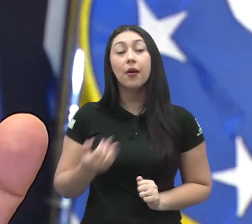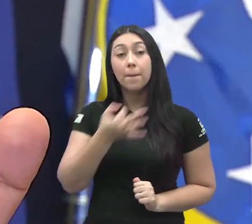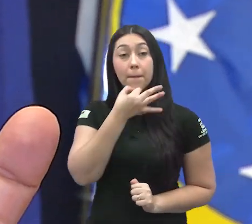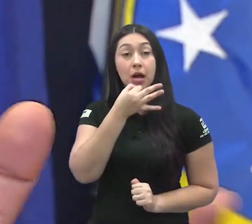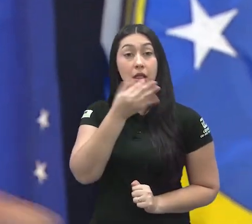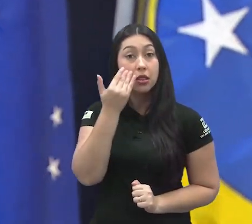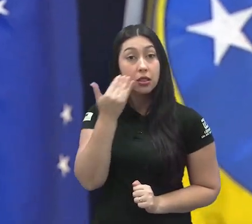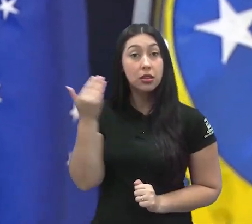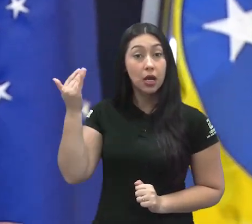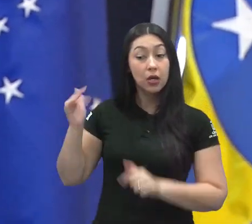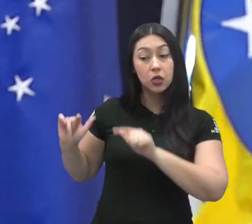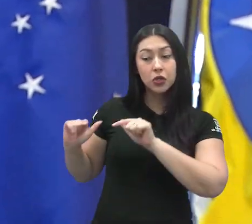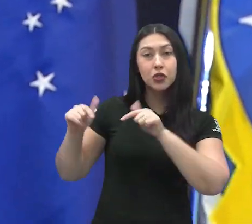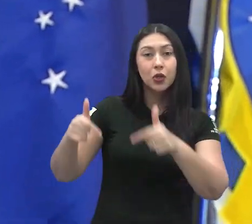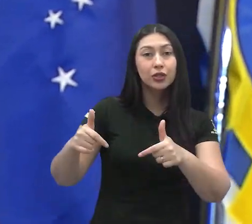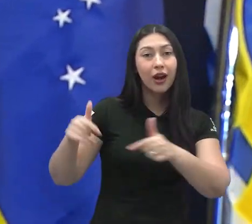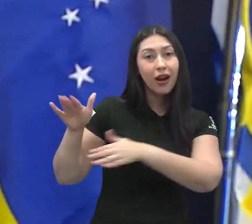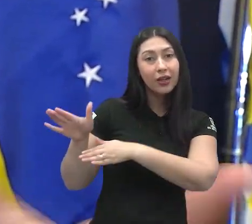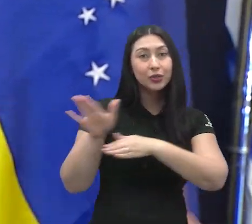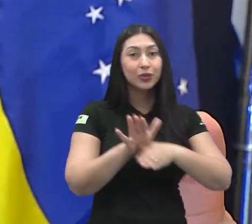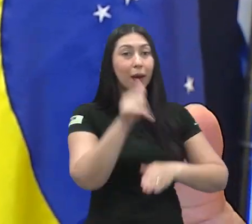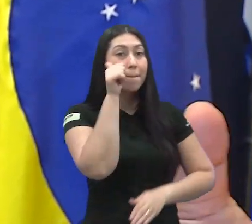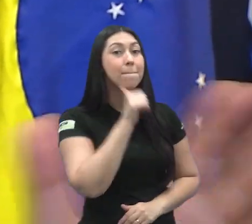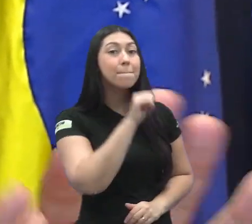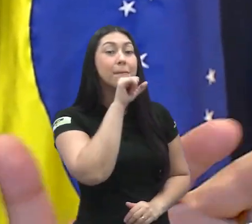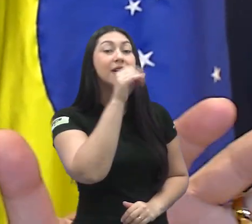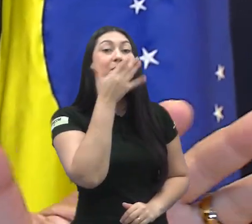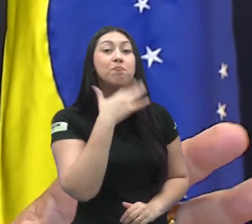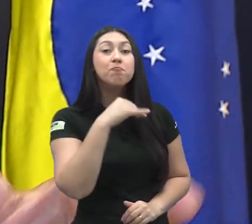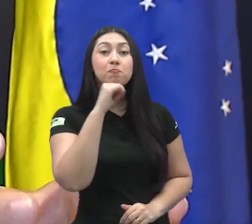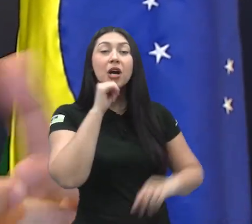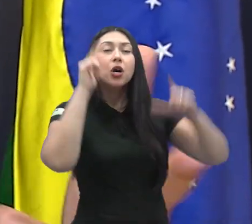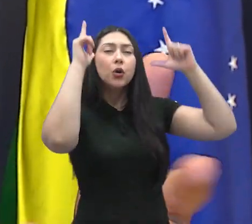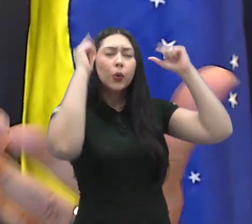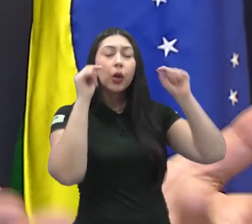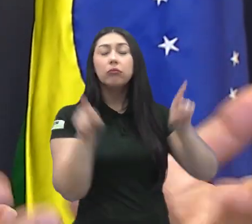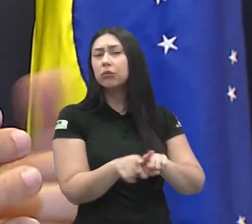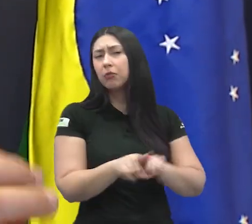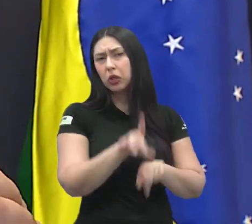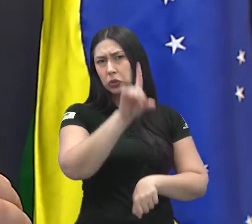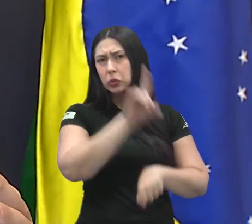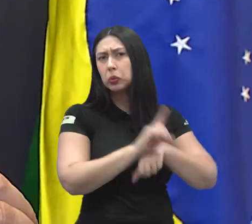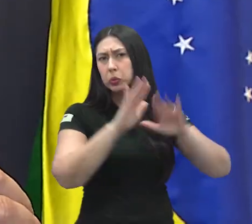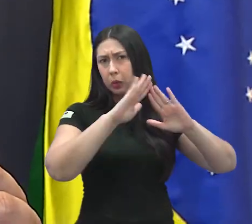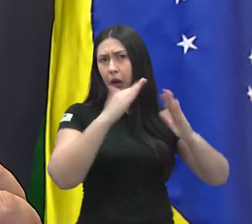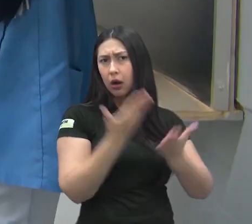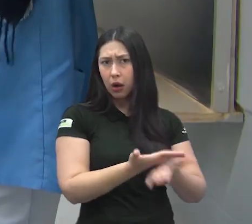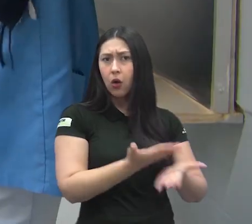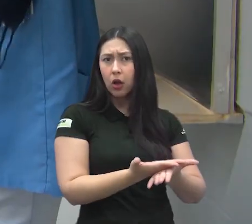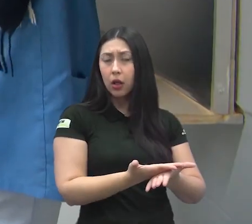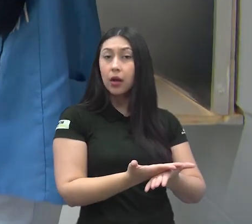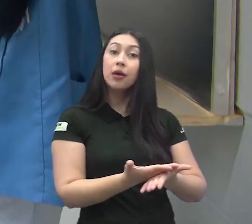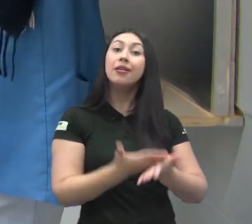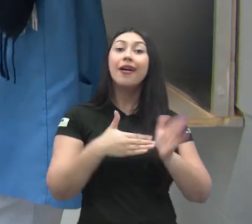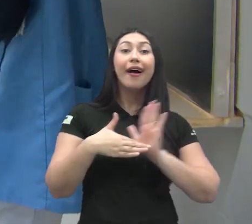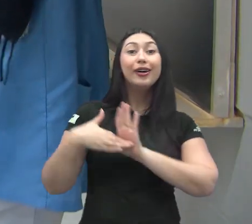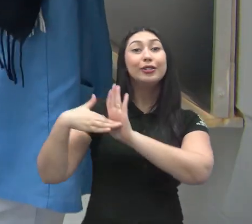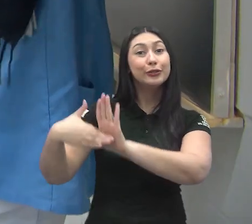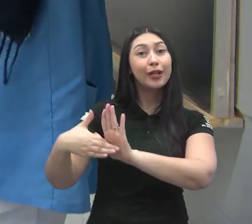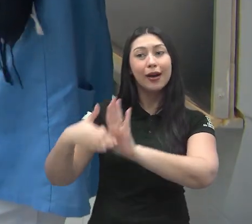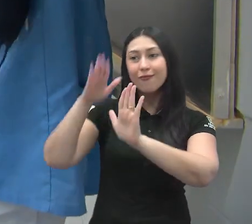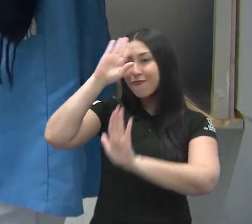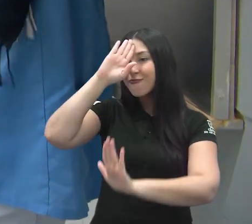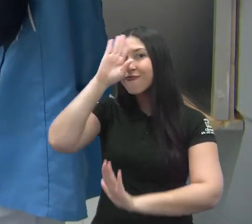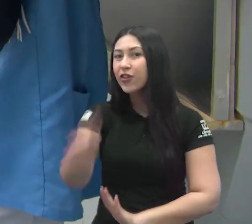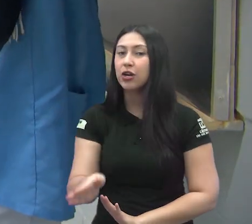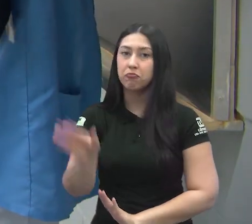o vereador, a ação poderá oferecer mais tranquilidade aos pais e às diretorias das escolas, além de poder